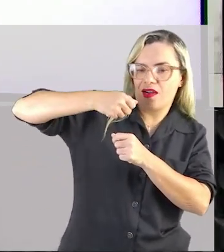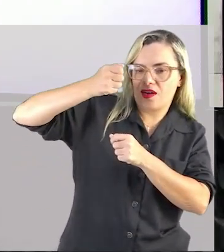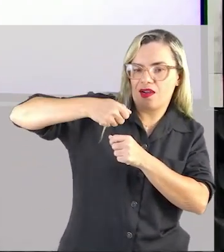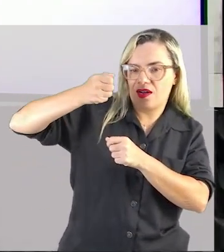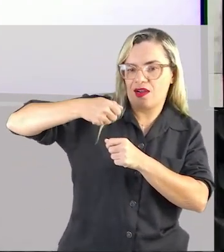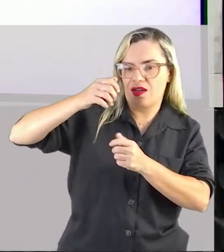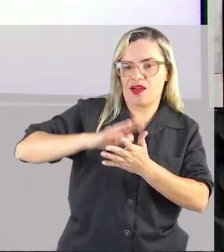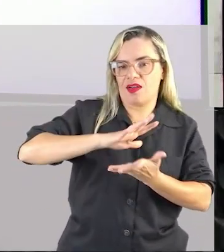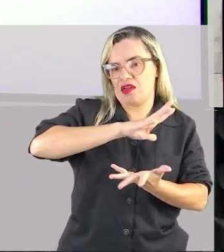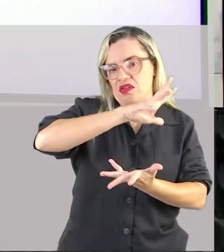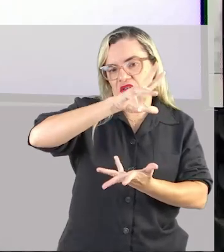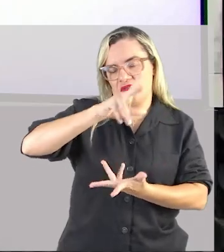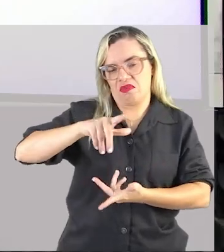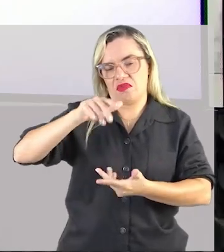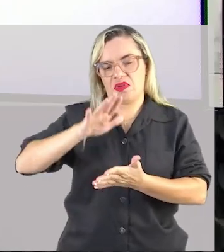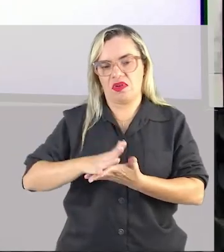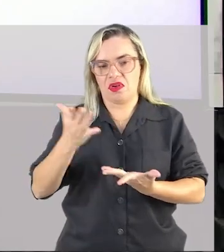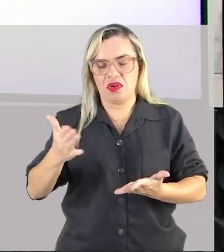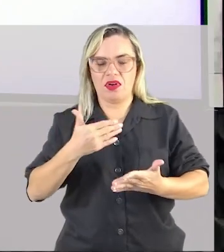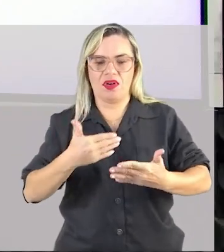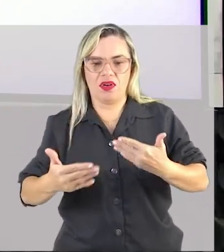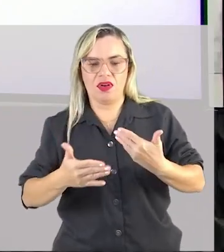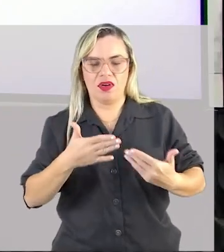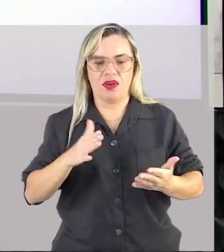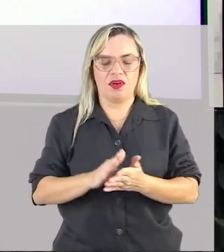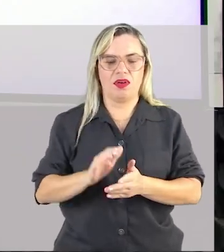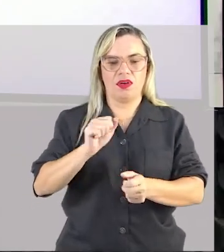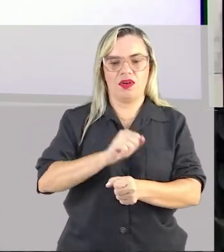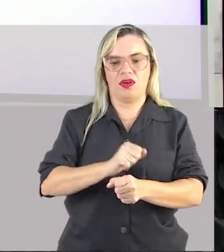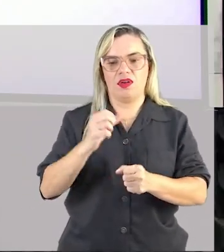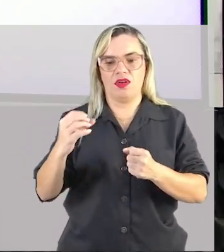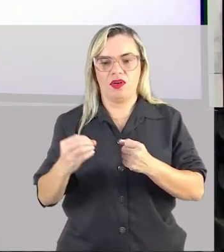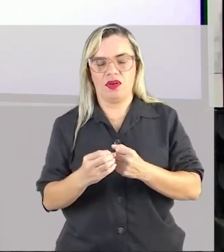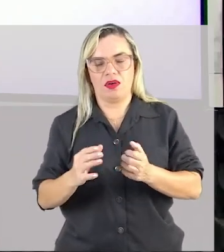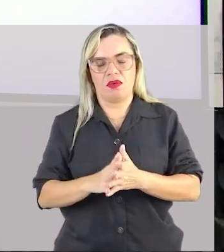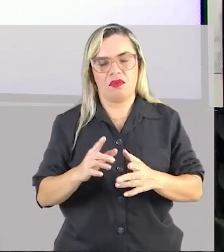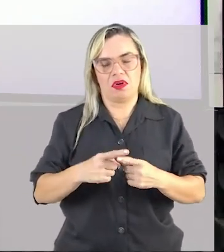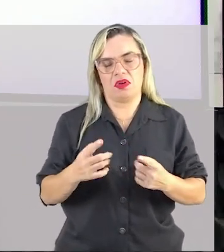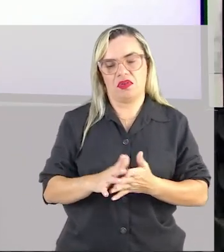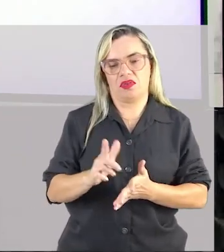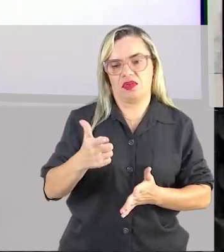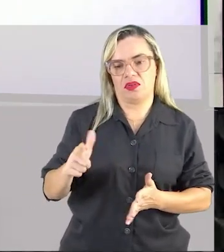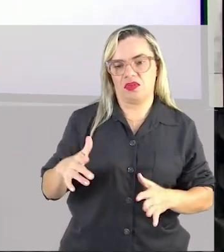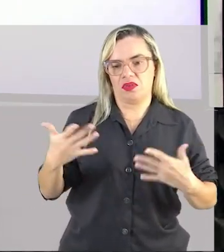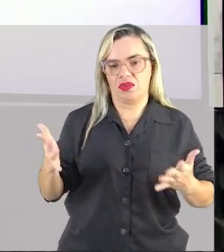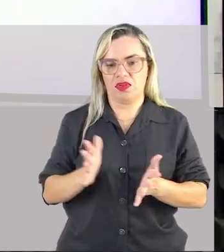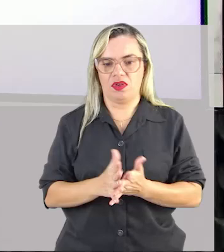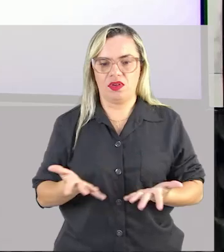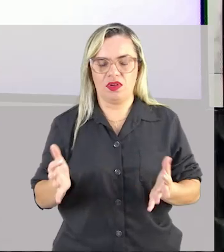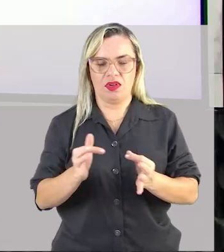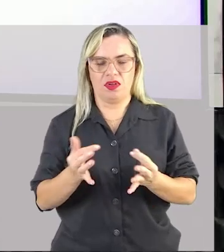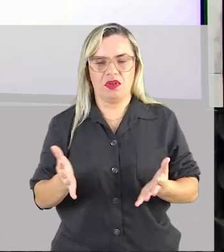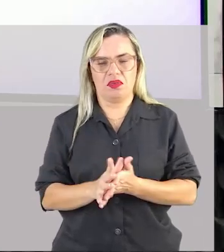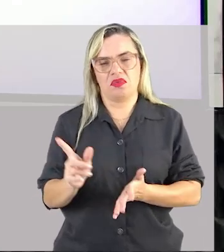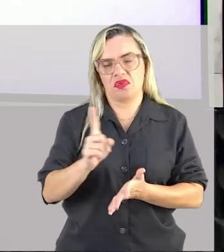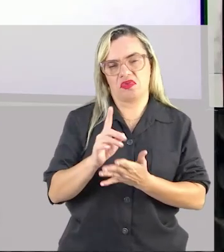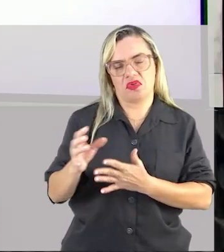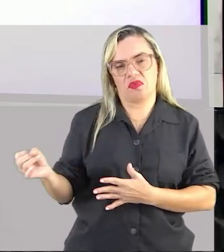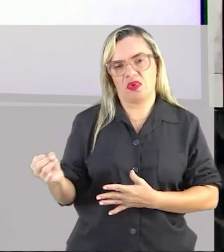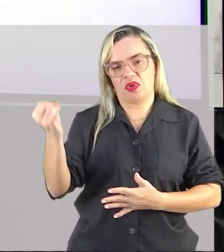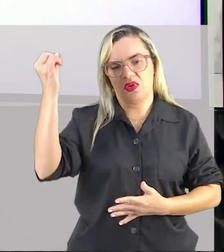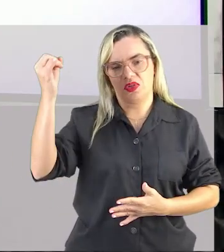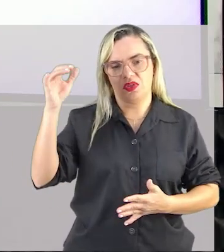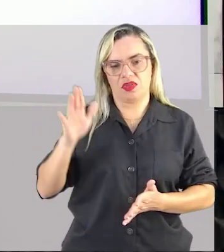Ou cometas mesmo, aí depende do artigo que vem, mas como não tem artigos, né, que simplesmente não são importantes na vida de um